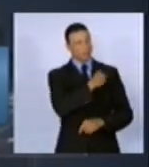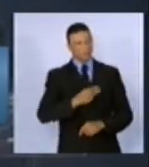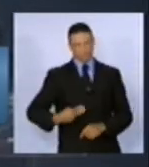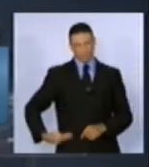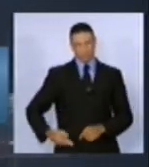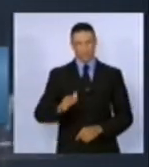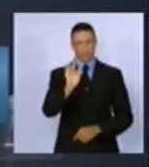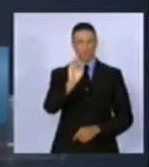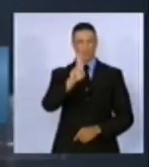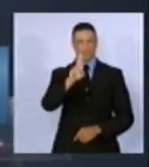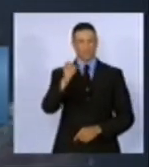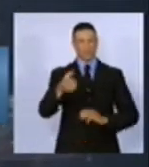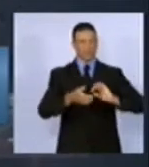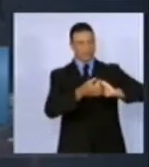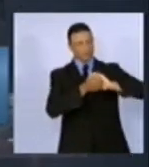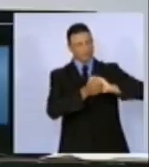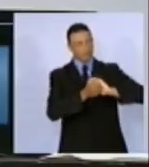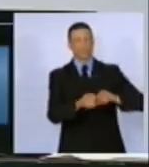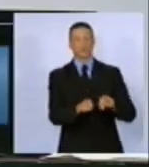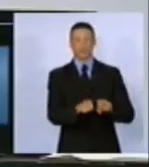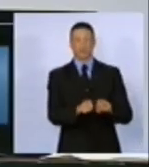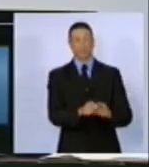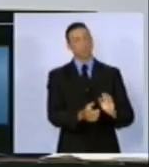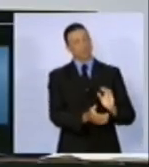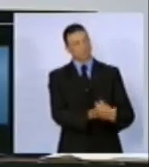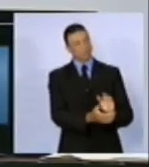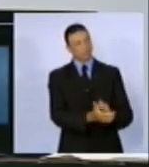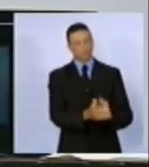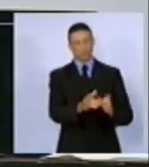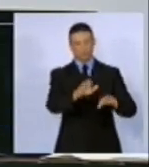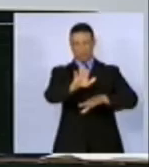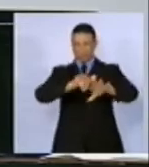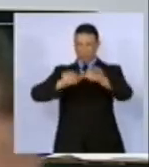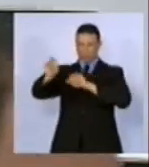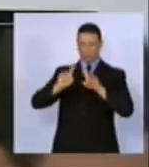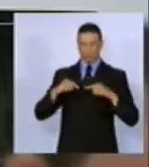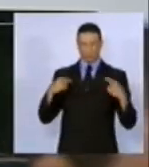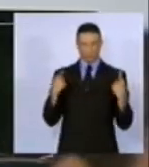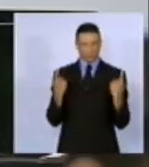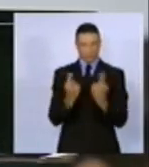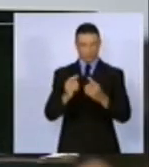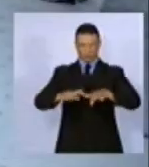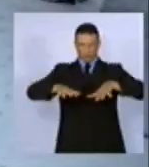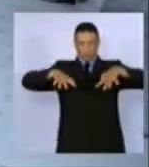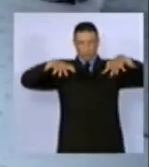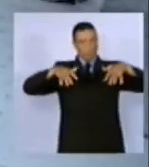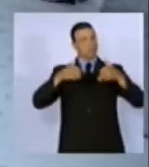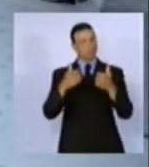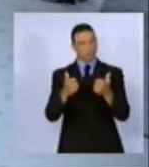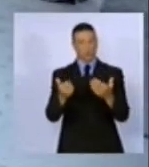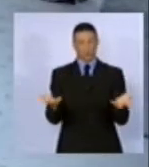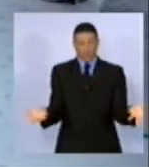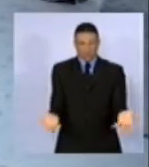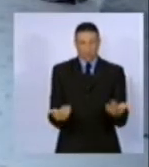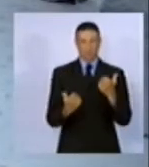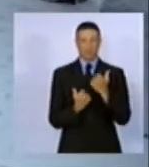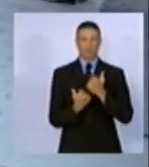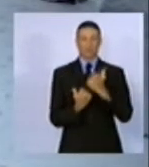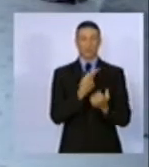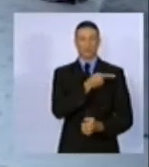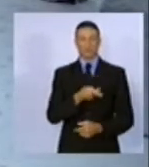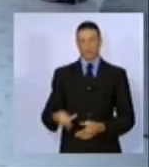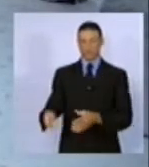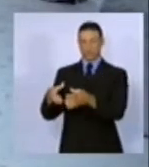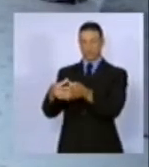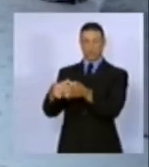fux o e parabenizo pela convocação desta audiência pública bom eu sou presidente da União Nordestinas os